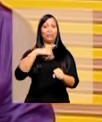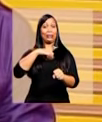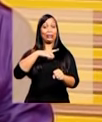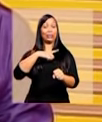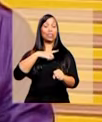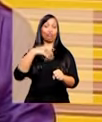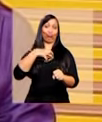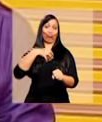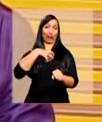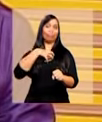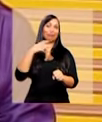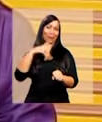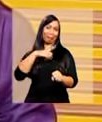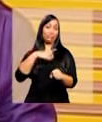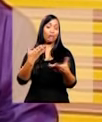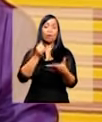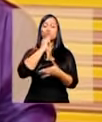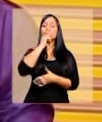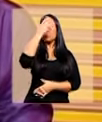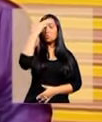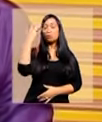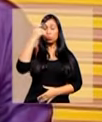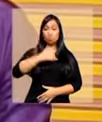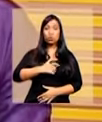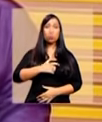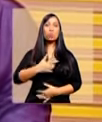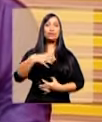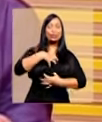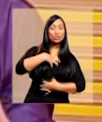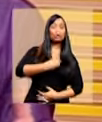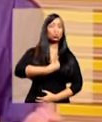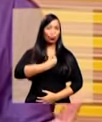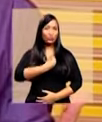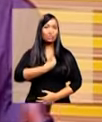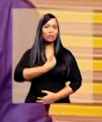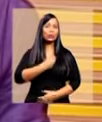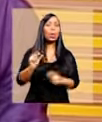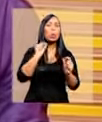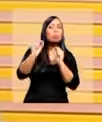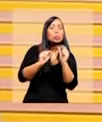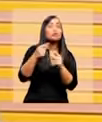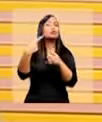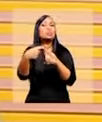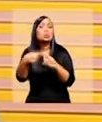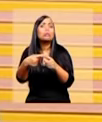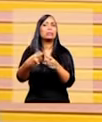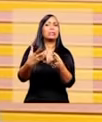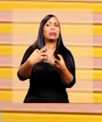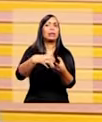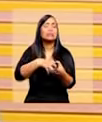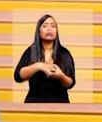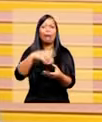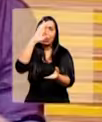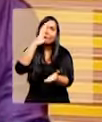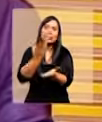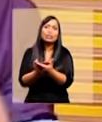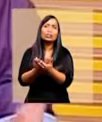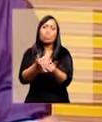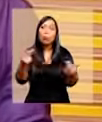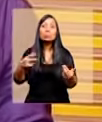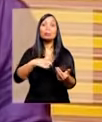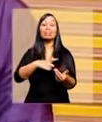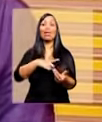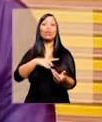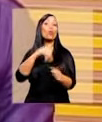ela tem um sentido. Então, na medida em que a pessoa encontra o sentido, na medida em que ela busca um sentido, na medida que ela